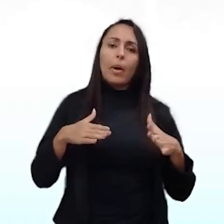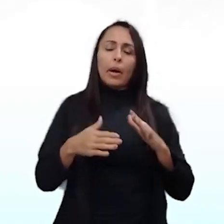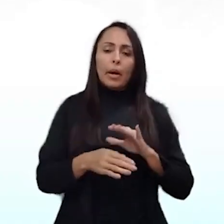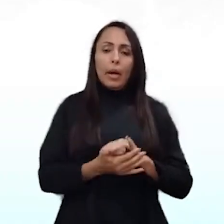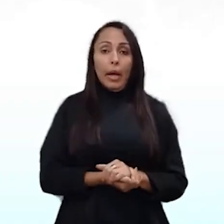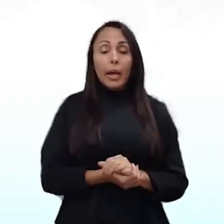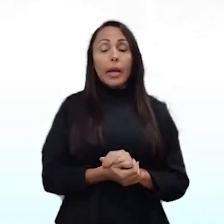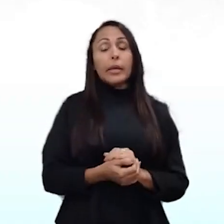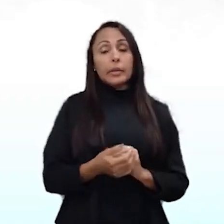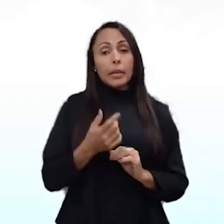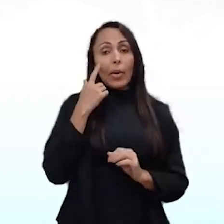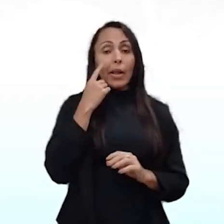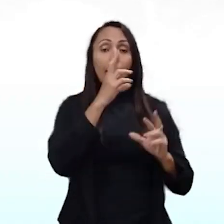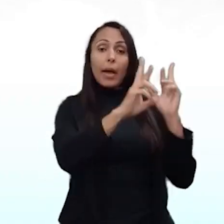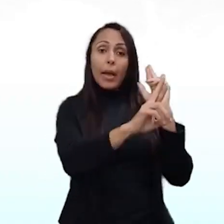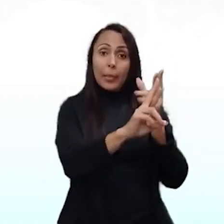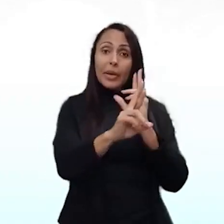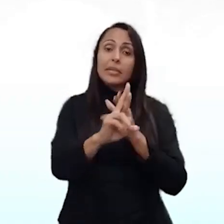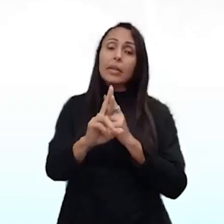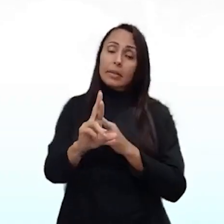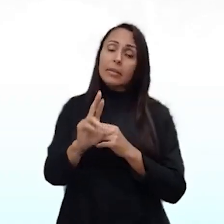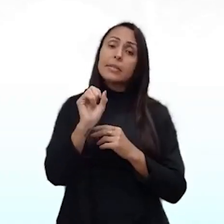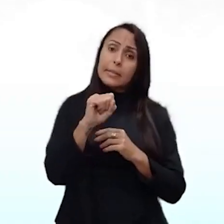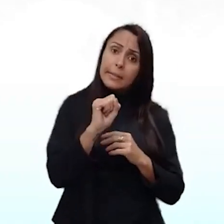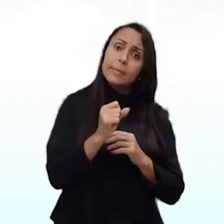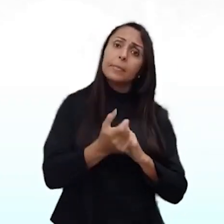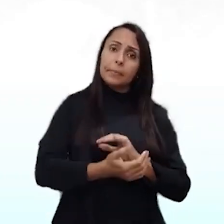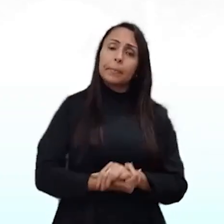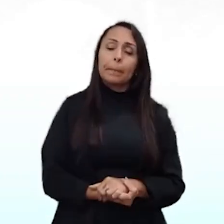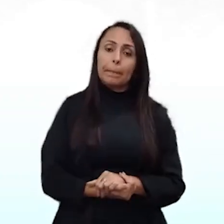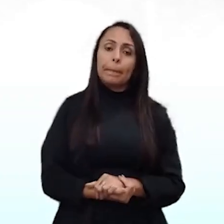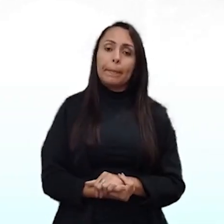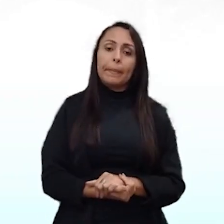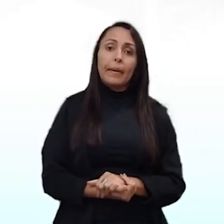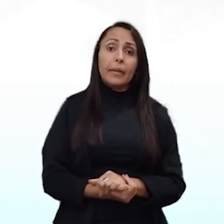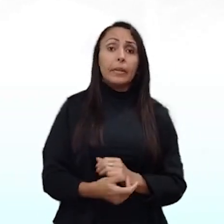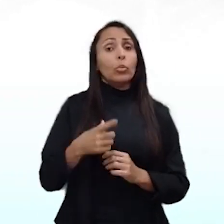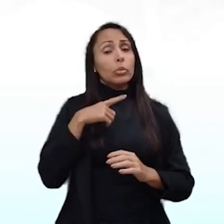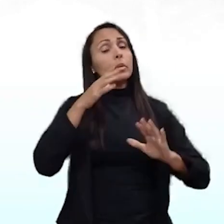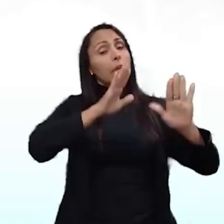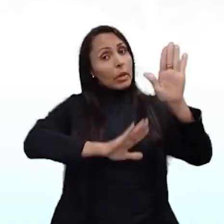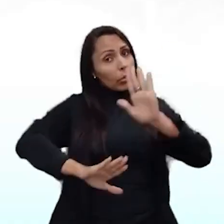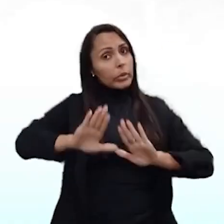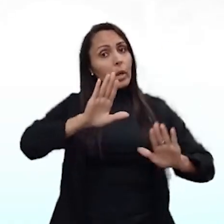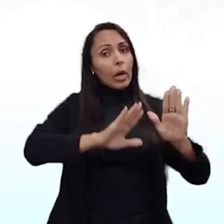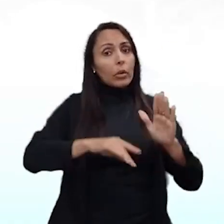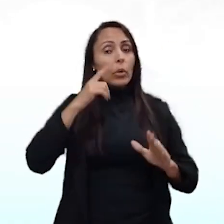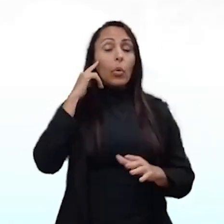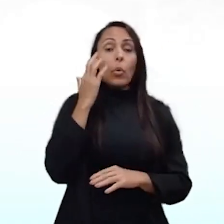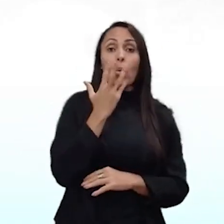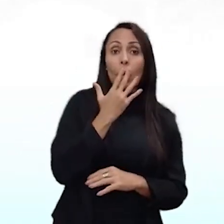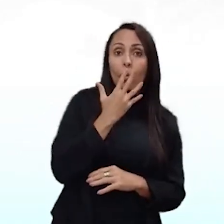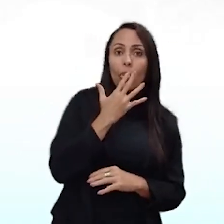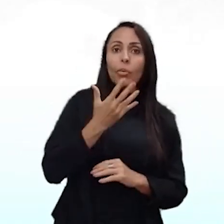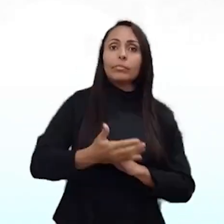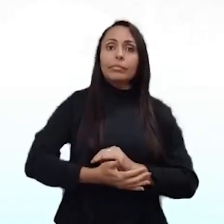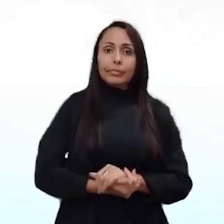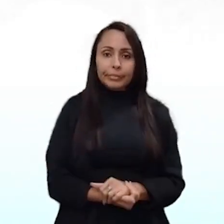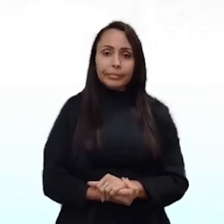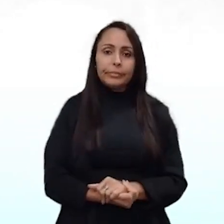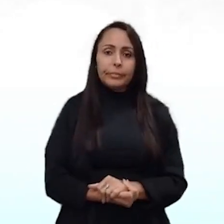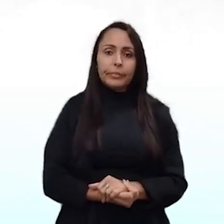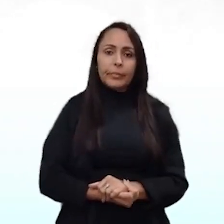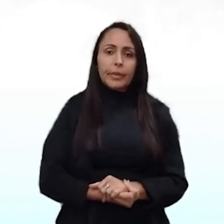a cor, ela representa e representa muito, tá? Então, tenha muito cuidado com a cor presente